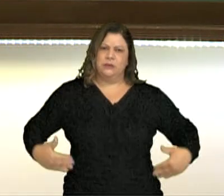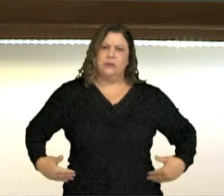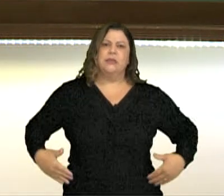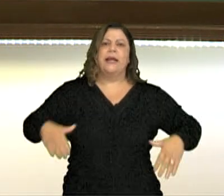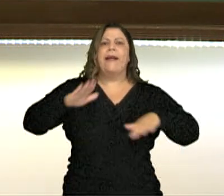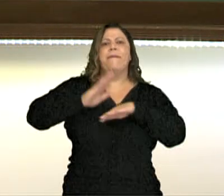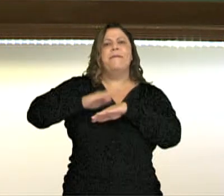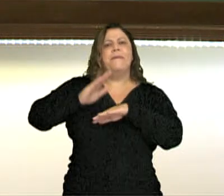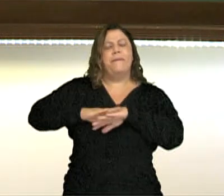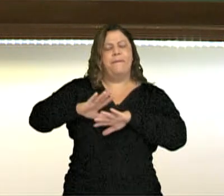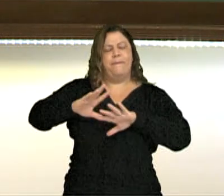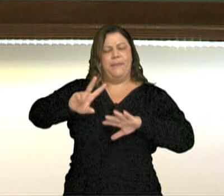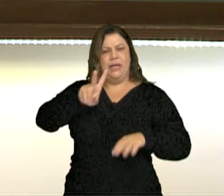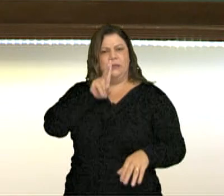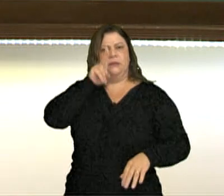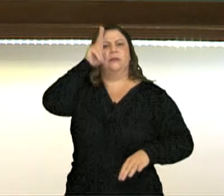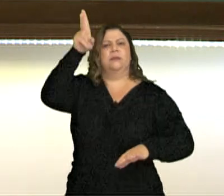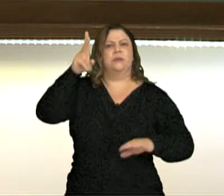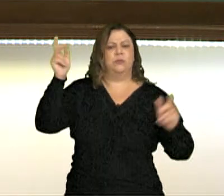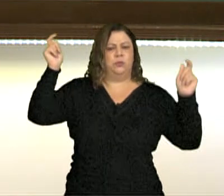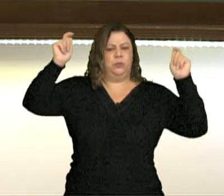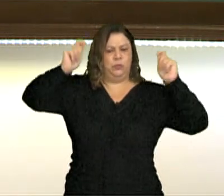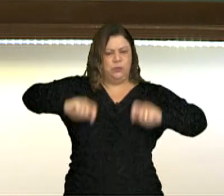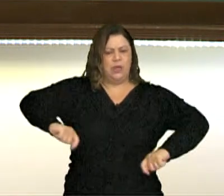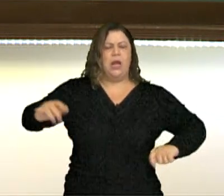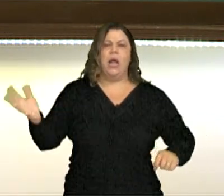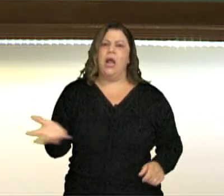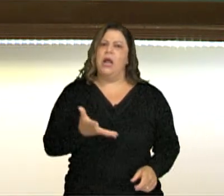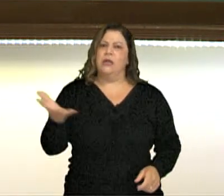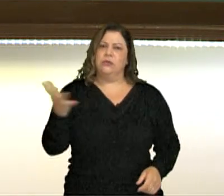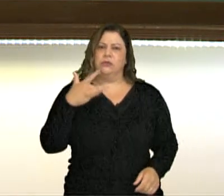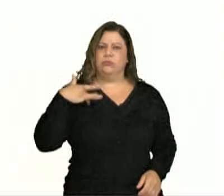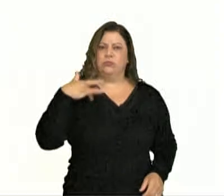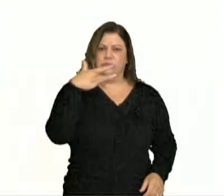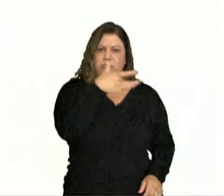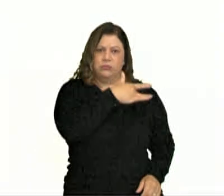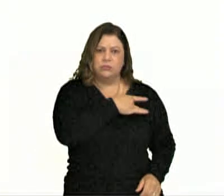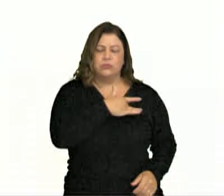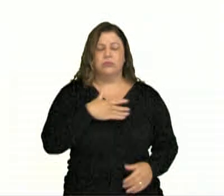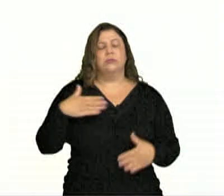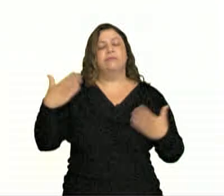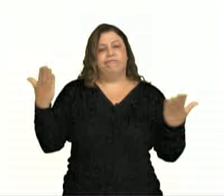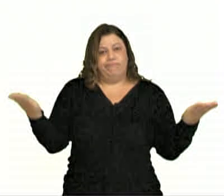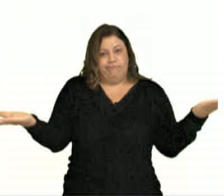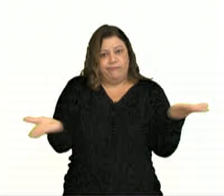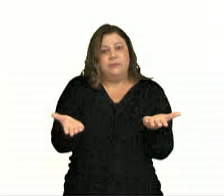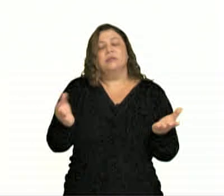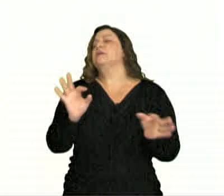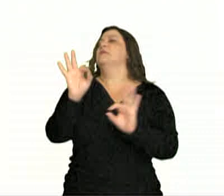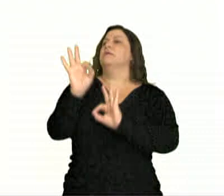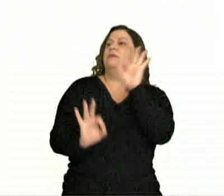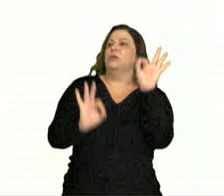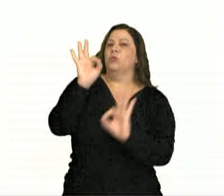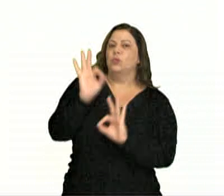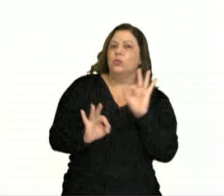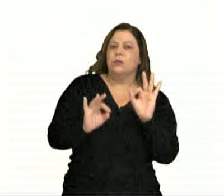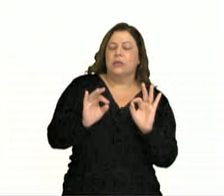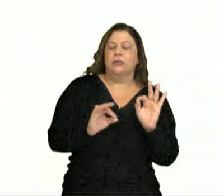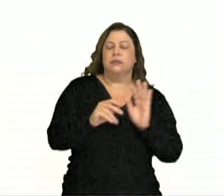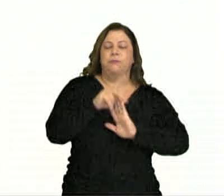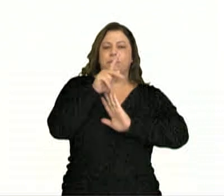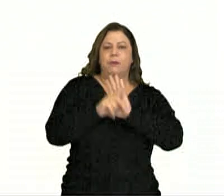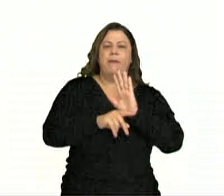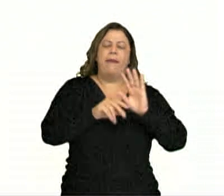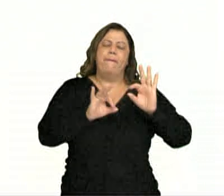mais forte, mais ágil, mais saudável. Geralmente, elas são organizadas em sessões planejadas de